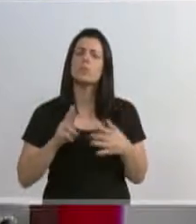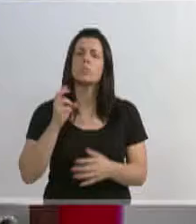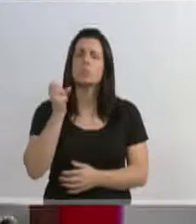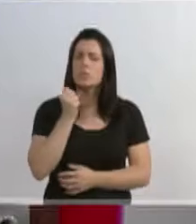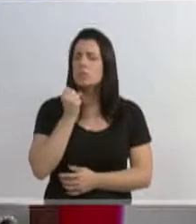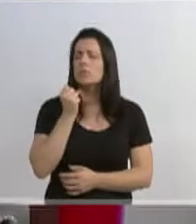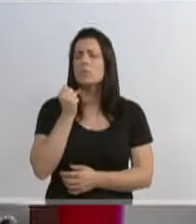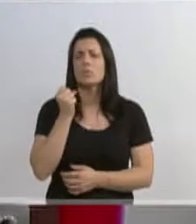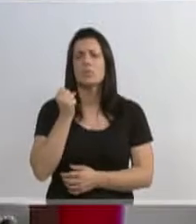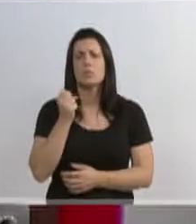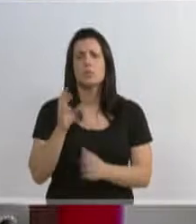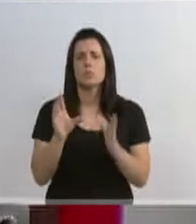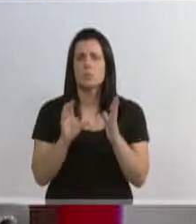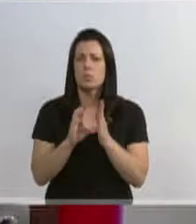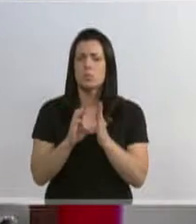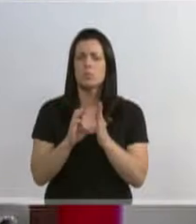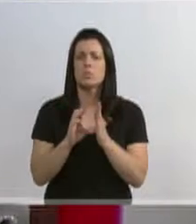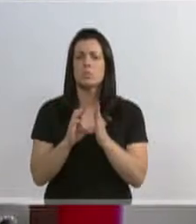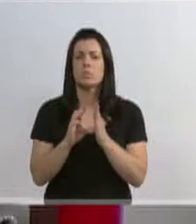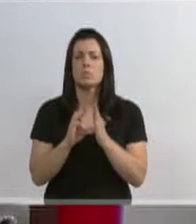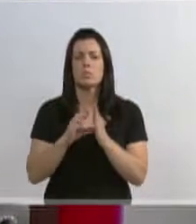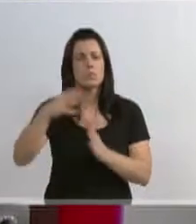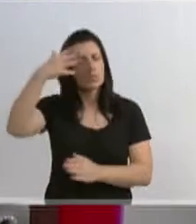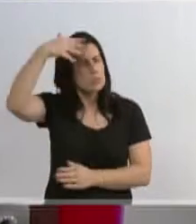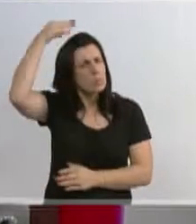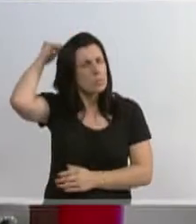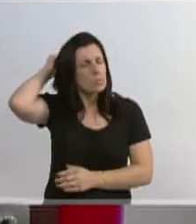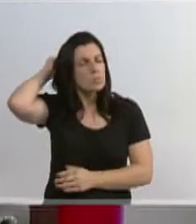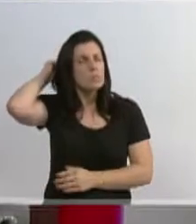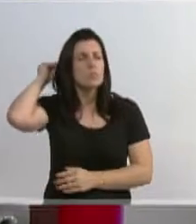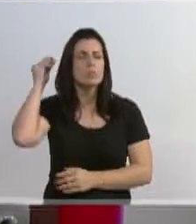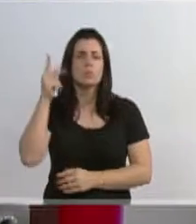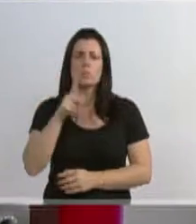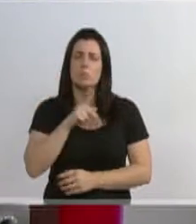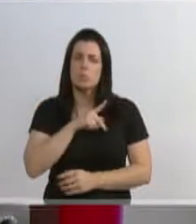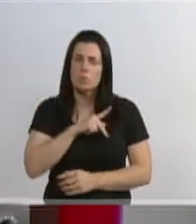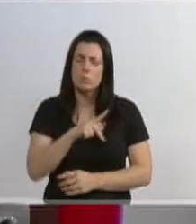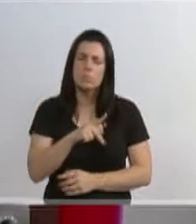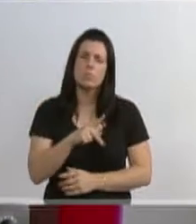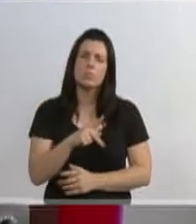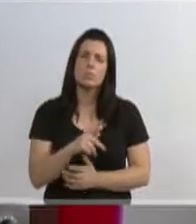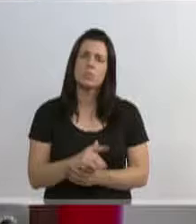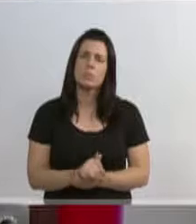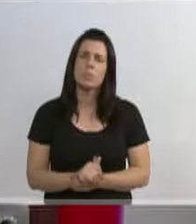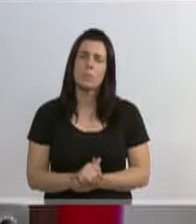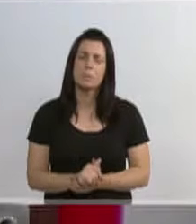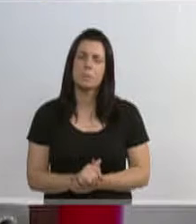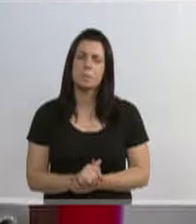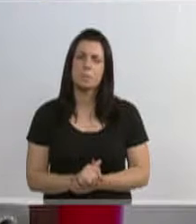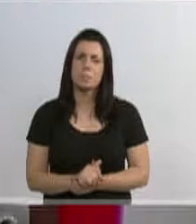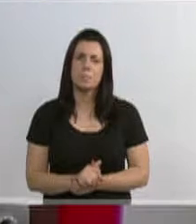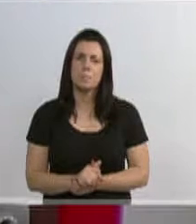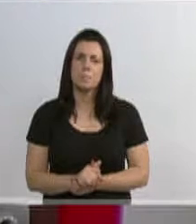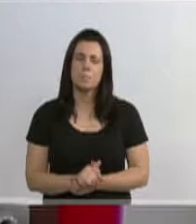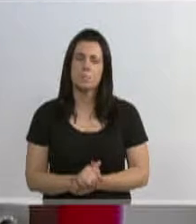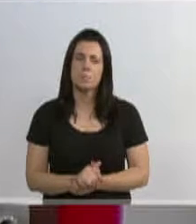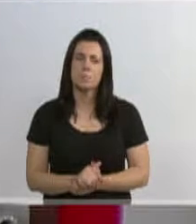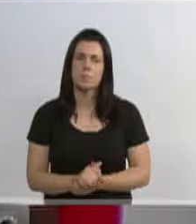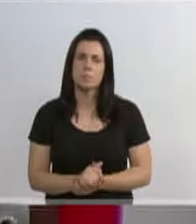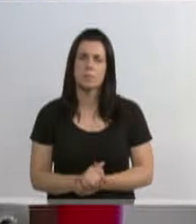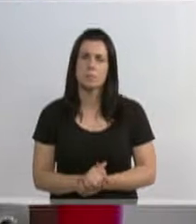Silvio, Alexandre, Matias, presidente, e